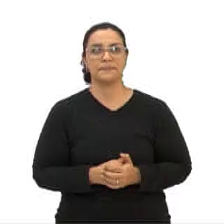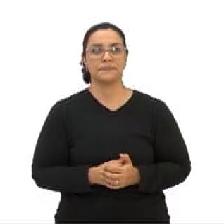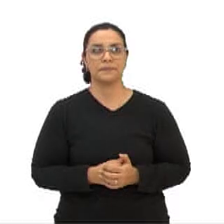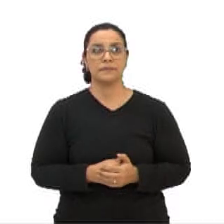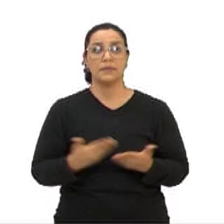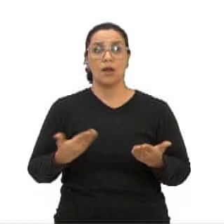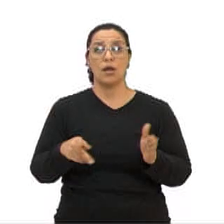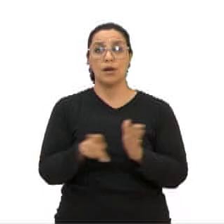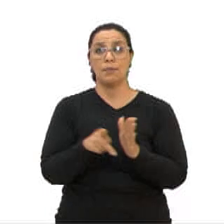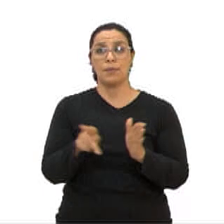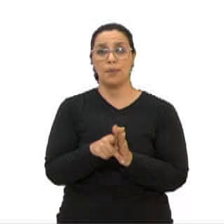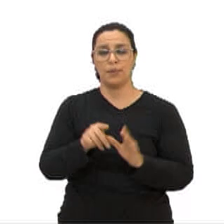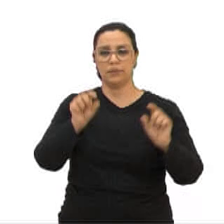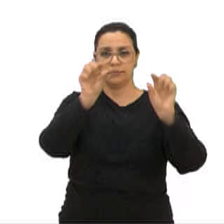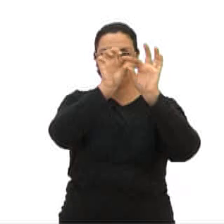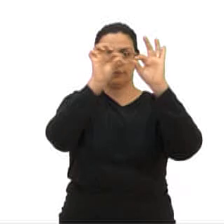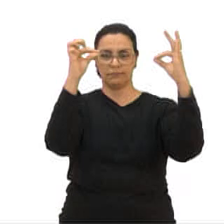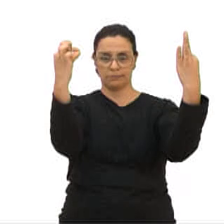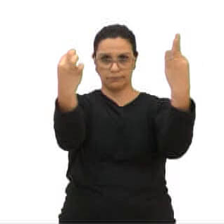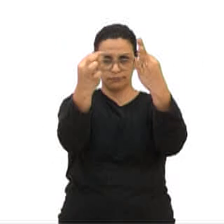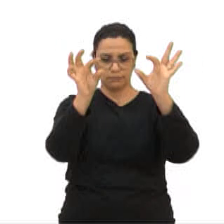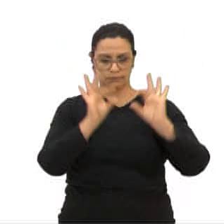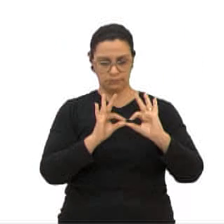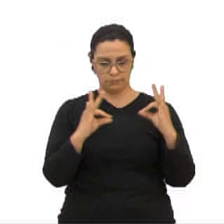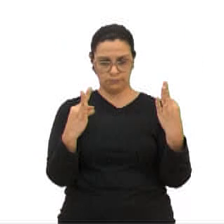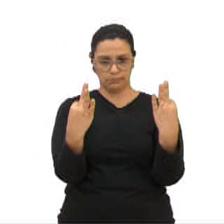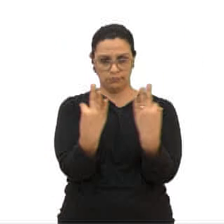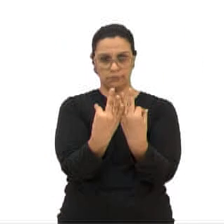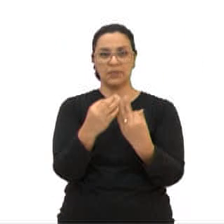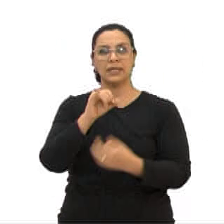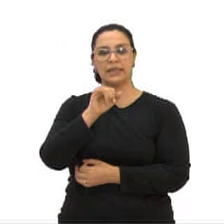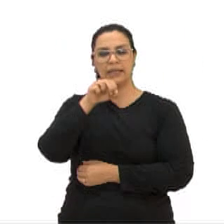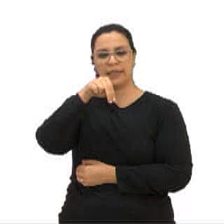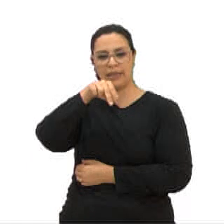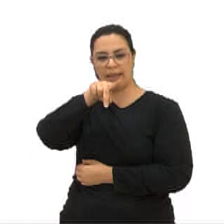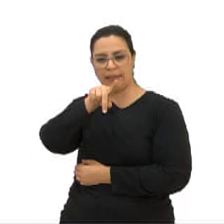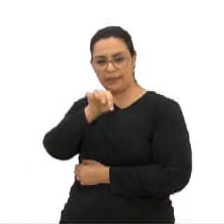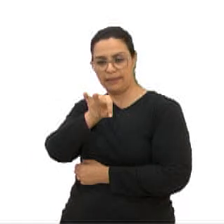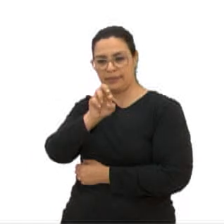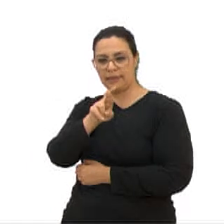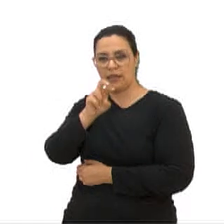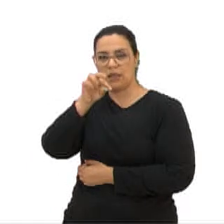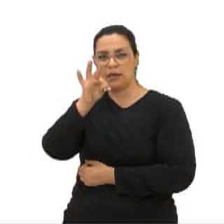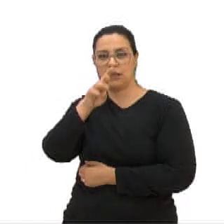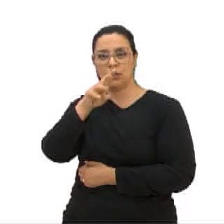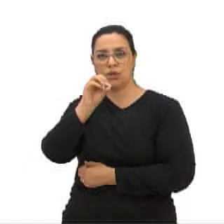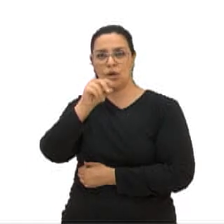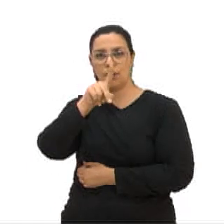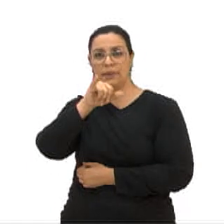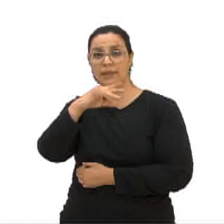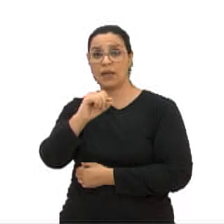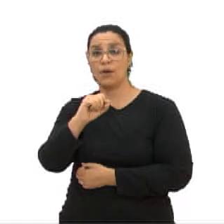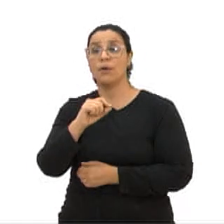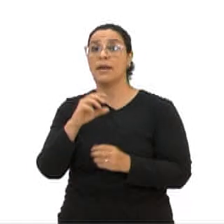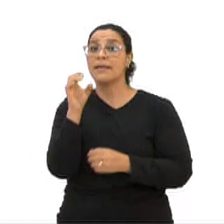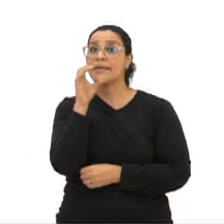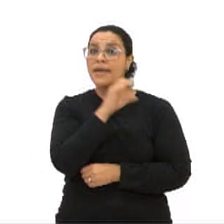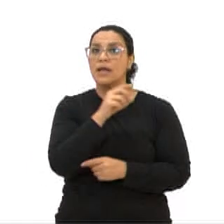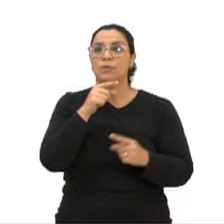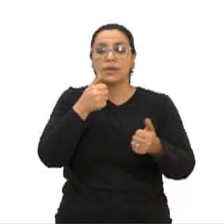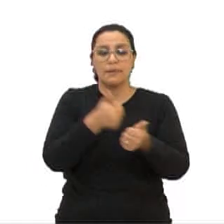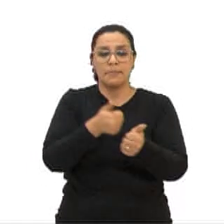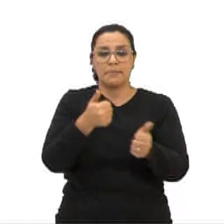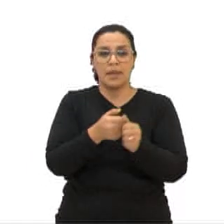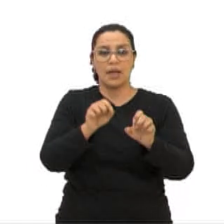ó. A zona intertropical costuma registrar elevadas temperaturas por se localizar próxima à linha do